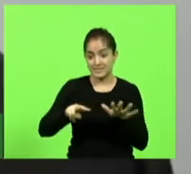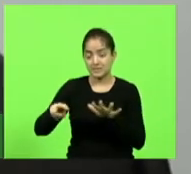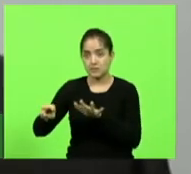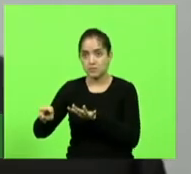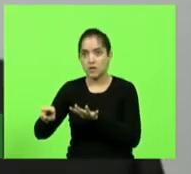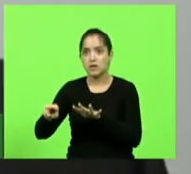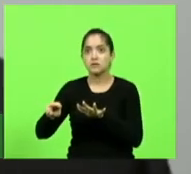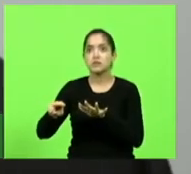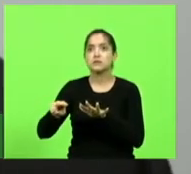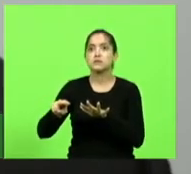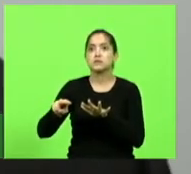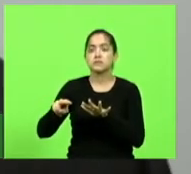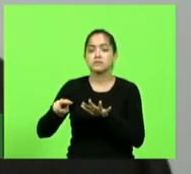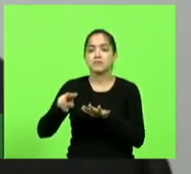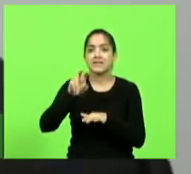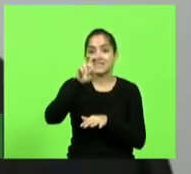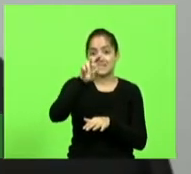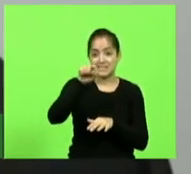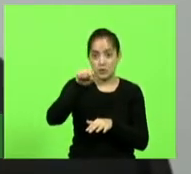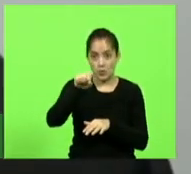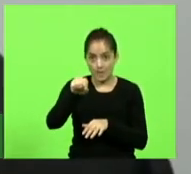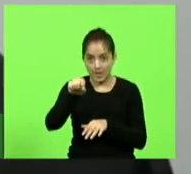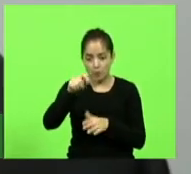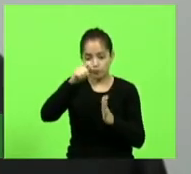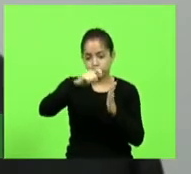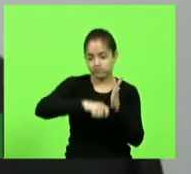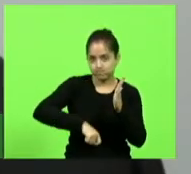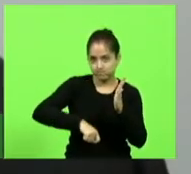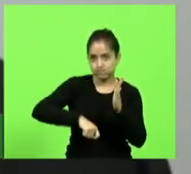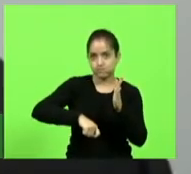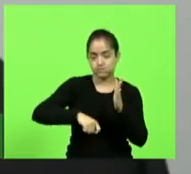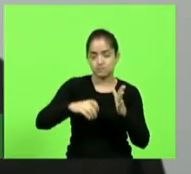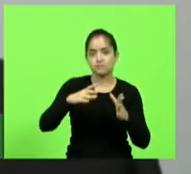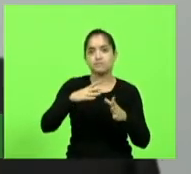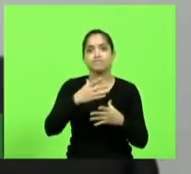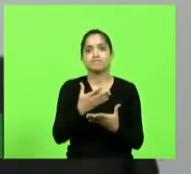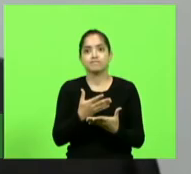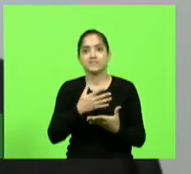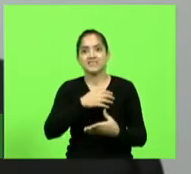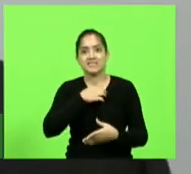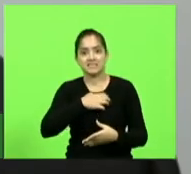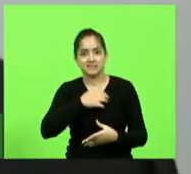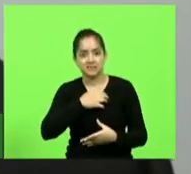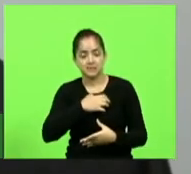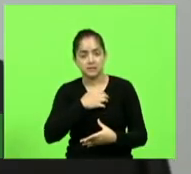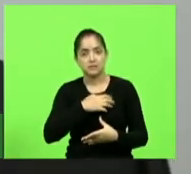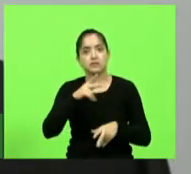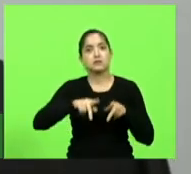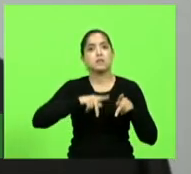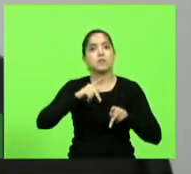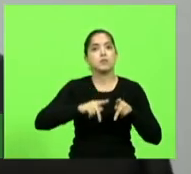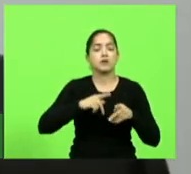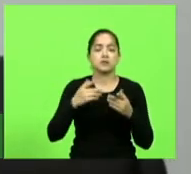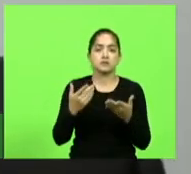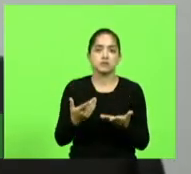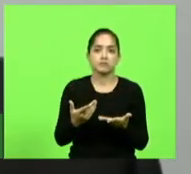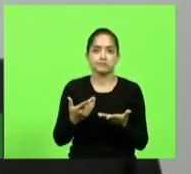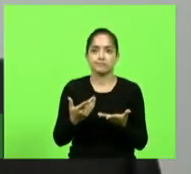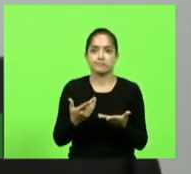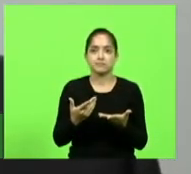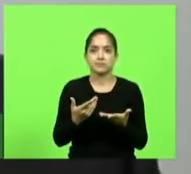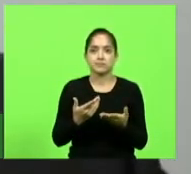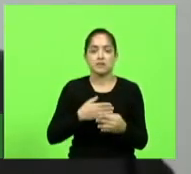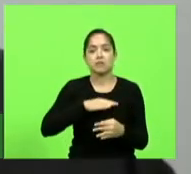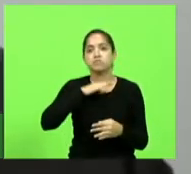colhemos 5 mil assinaturas, mostrando a indignação, a revolta da população que não